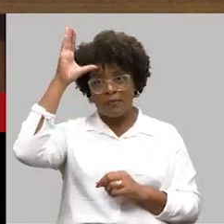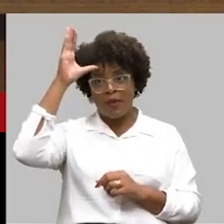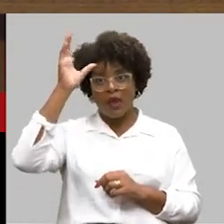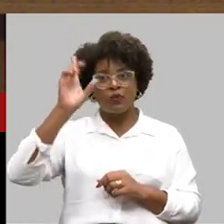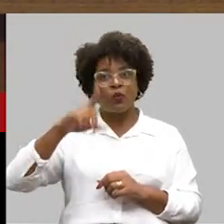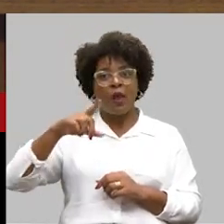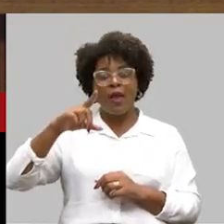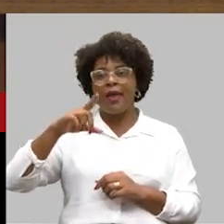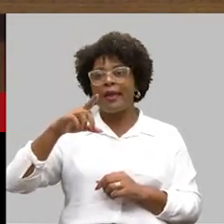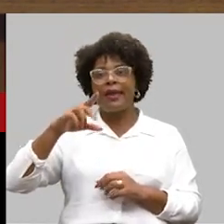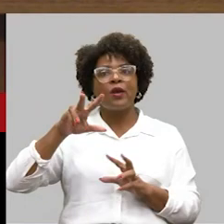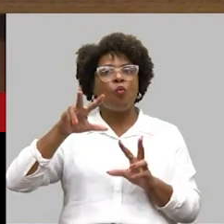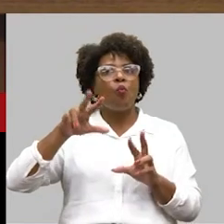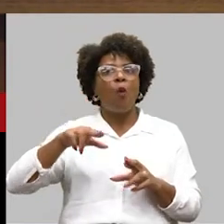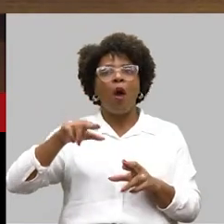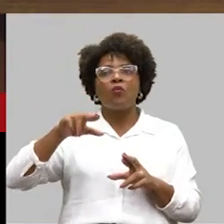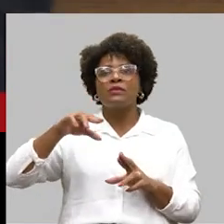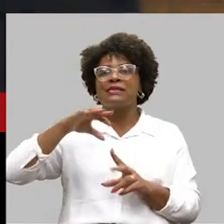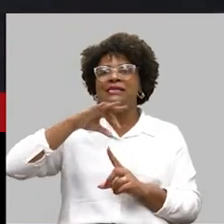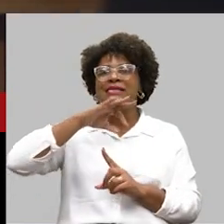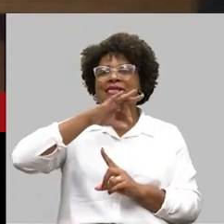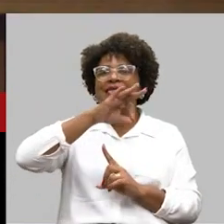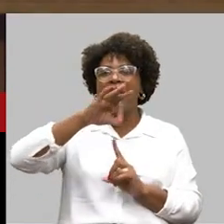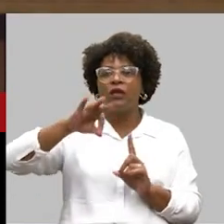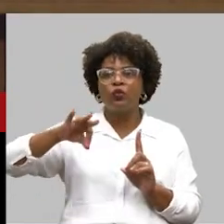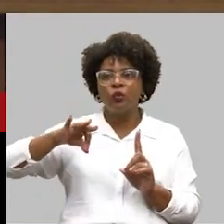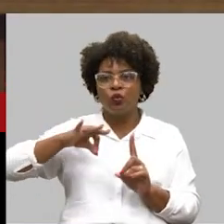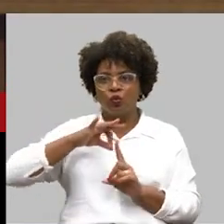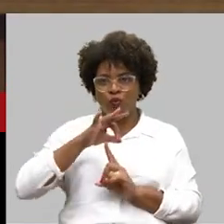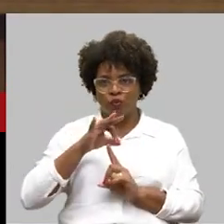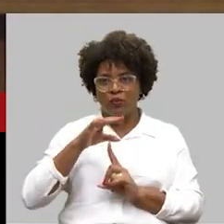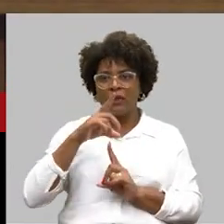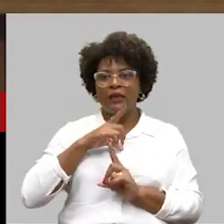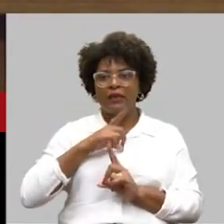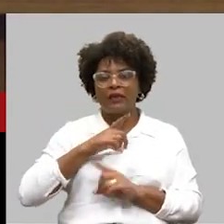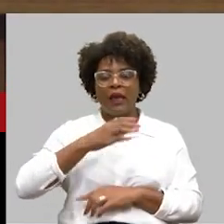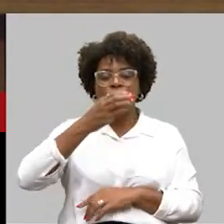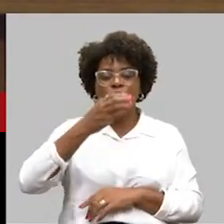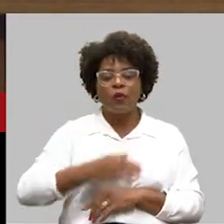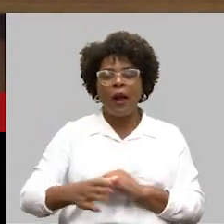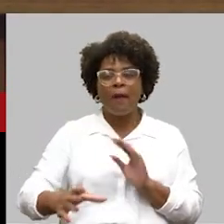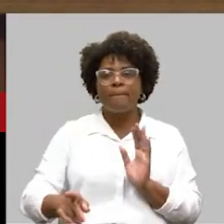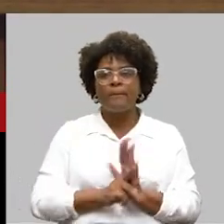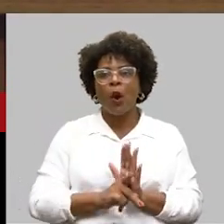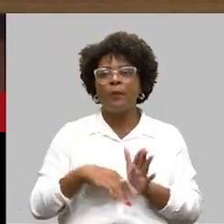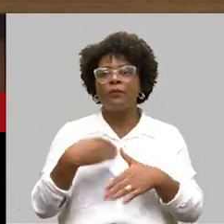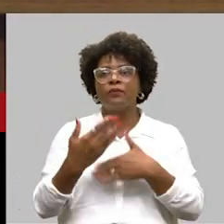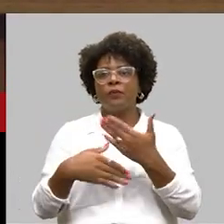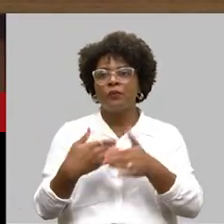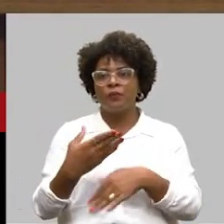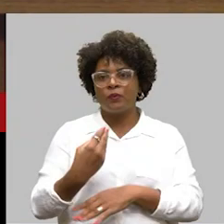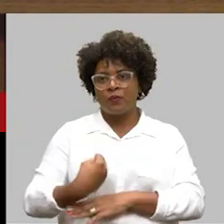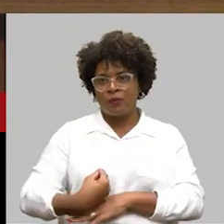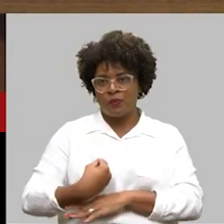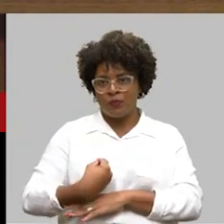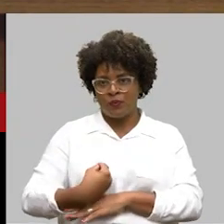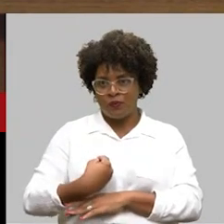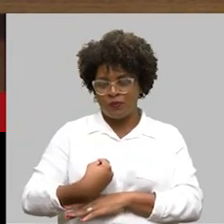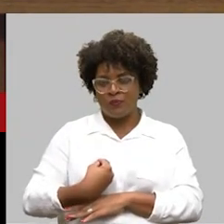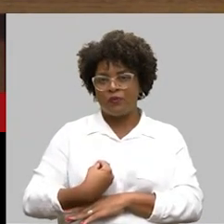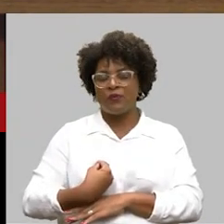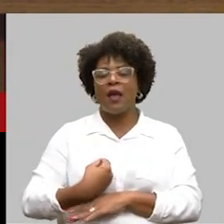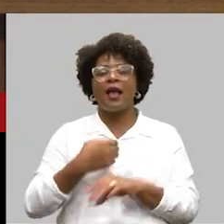onde que tá guardado esse conhecimento é no nosso espaço de vida né então educação ela é vida